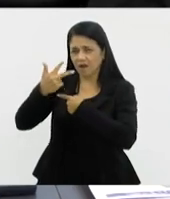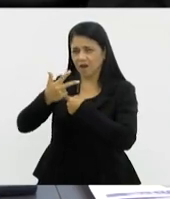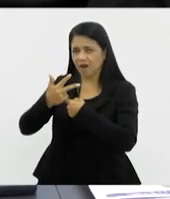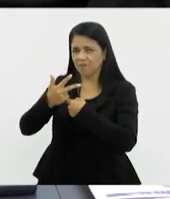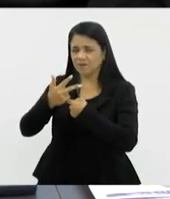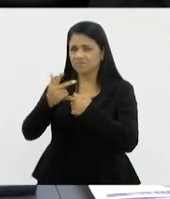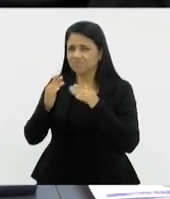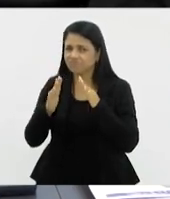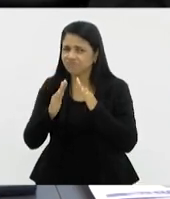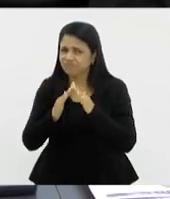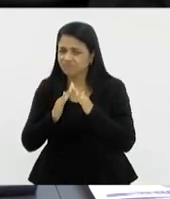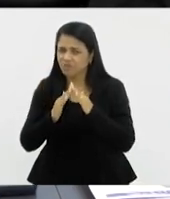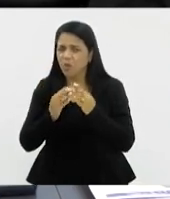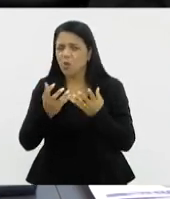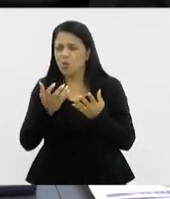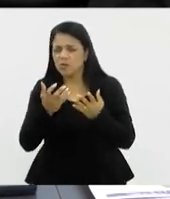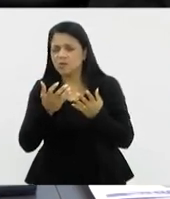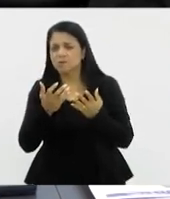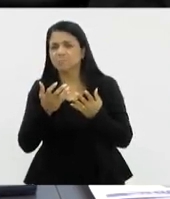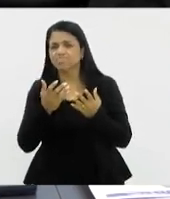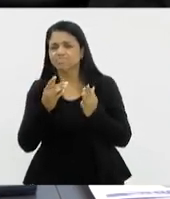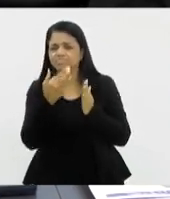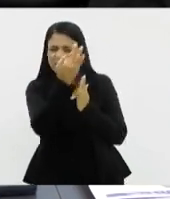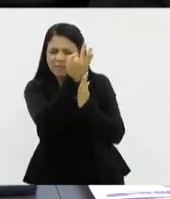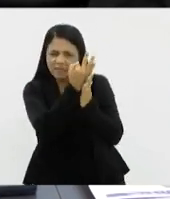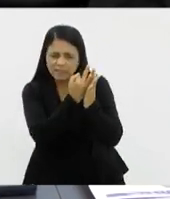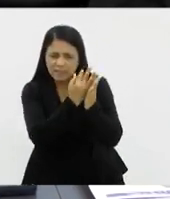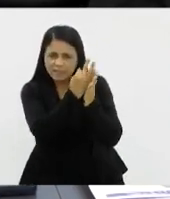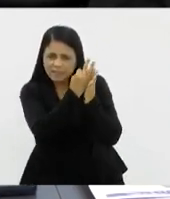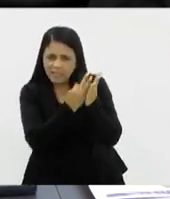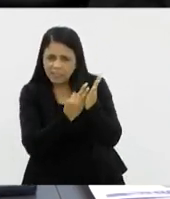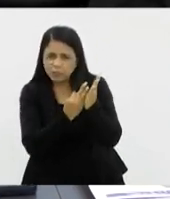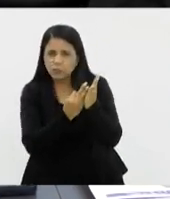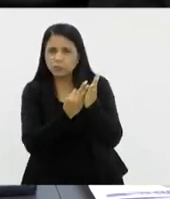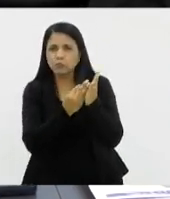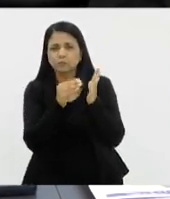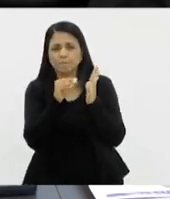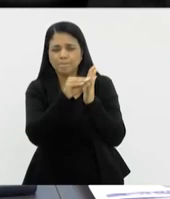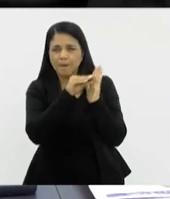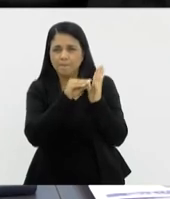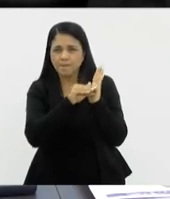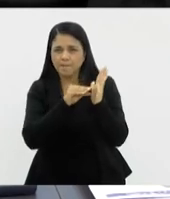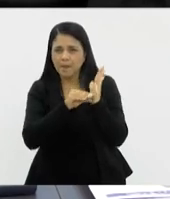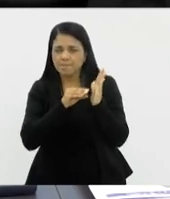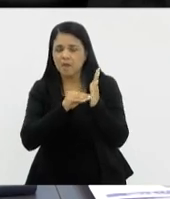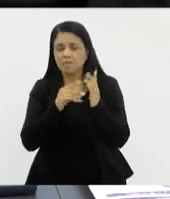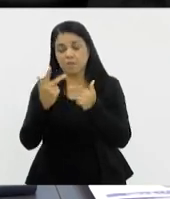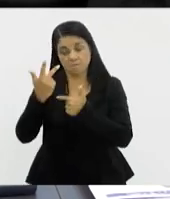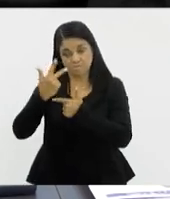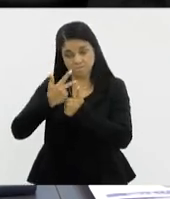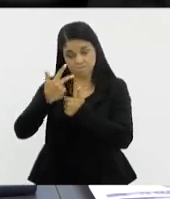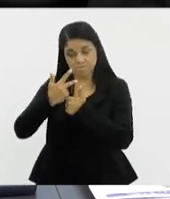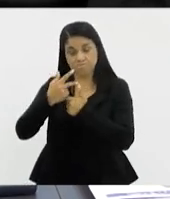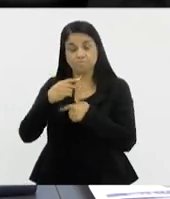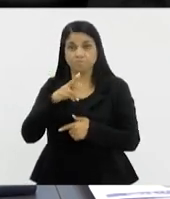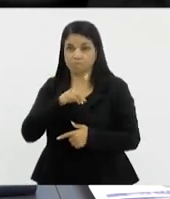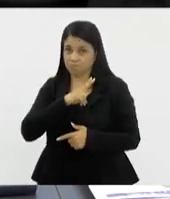residencial. Eu queria trabalhar melhor essa questão, cada possibilidade de invasão de privacidade, etc.,